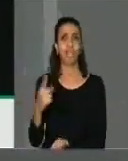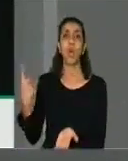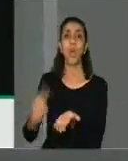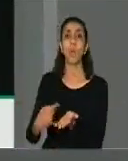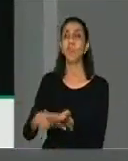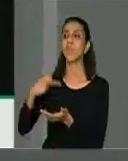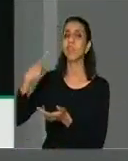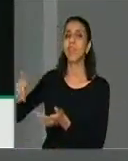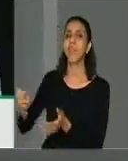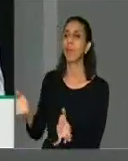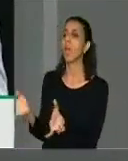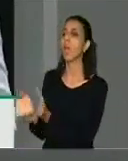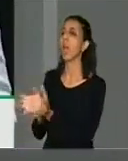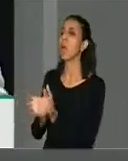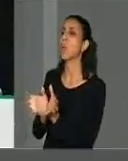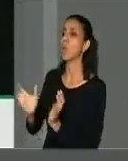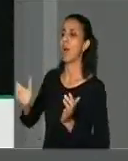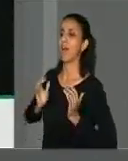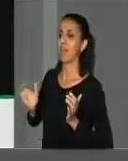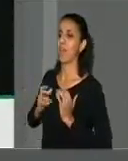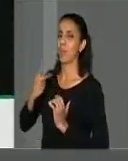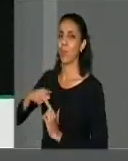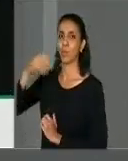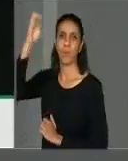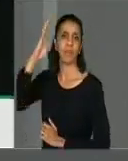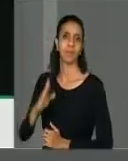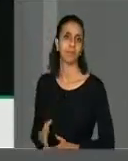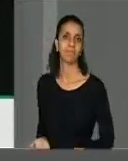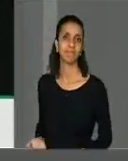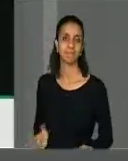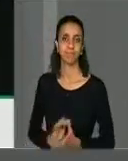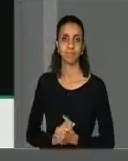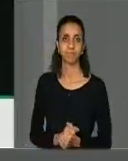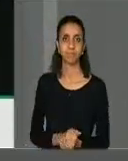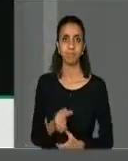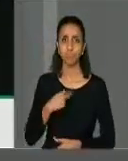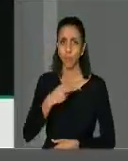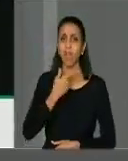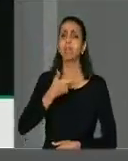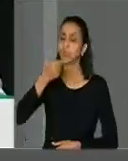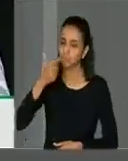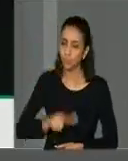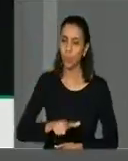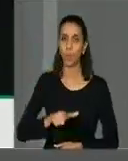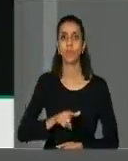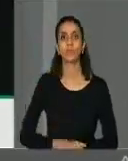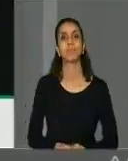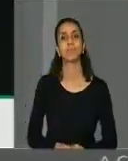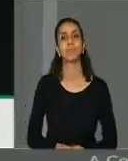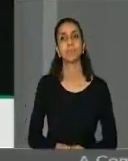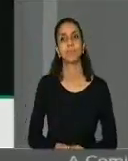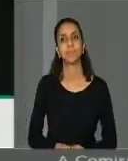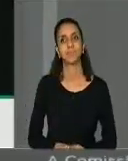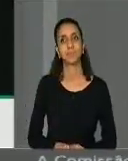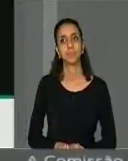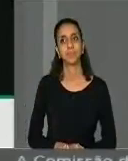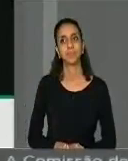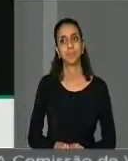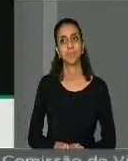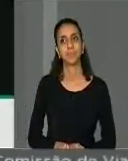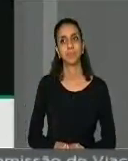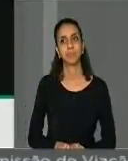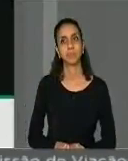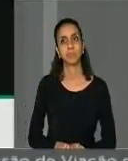são com os ricos desse país. Então, eu tenho dito e vou repetir. A Casa